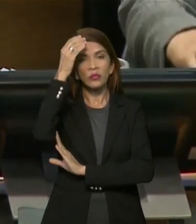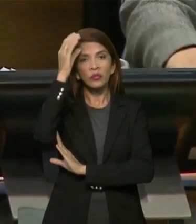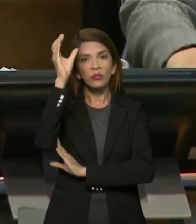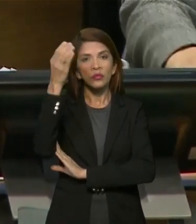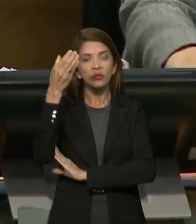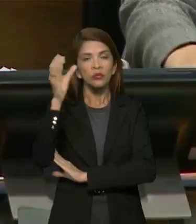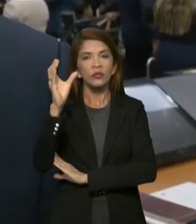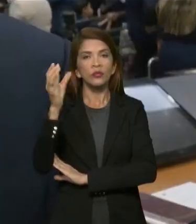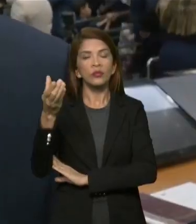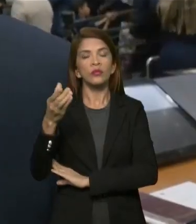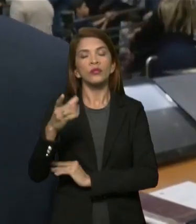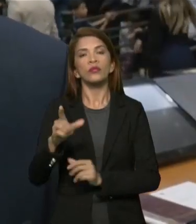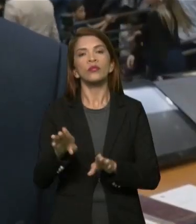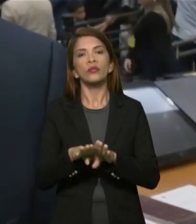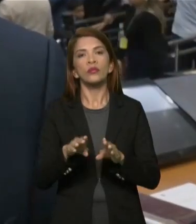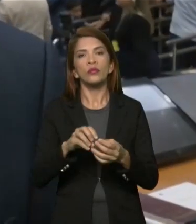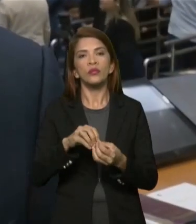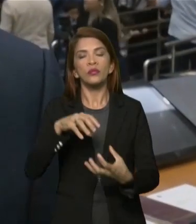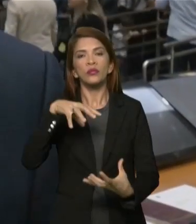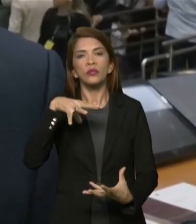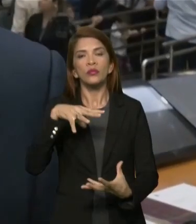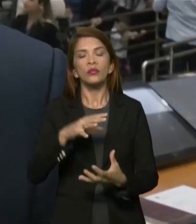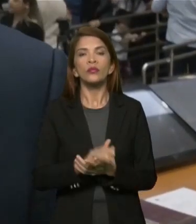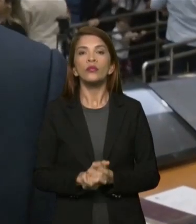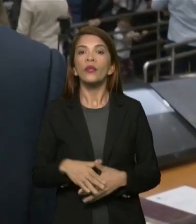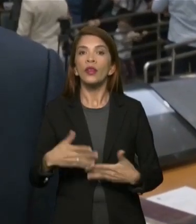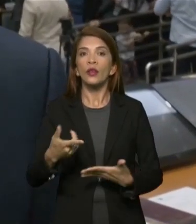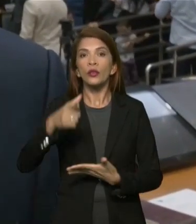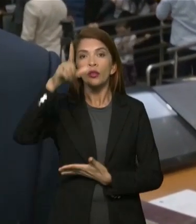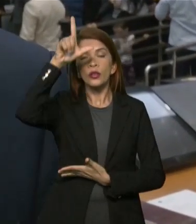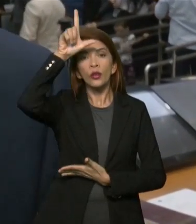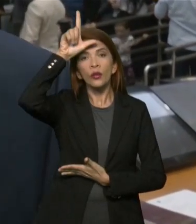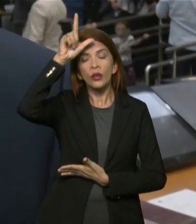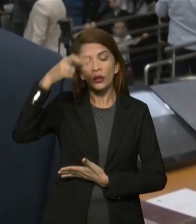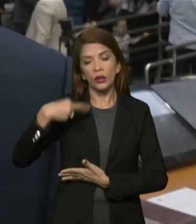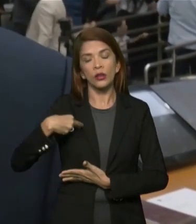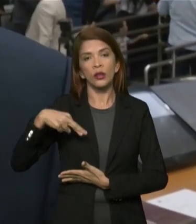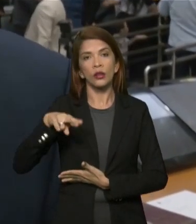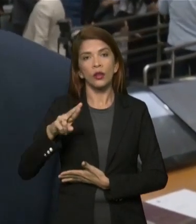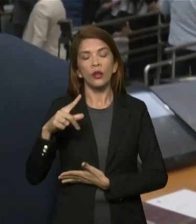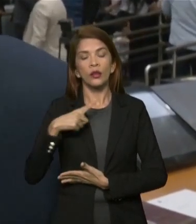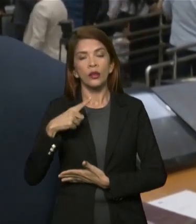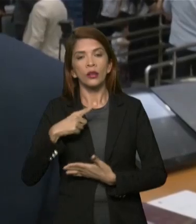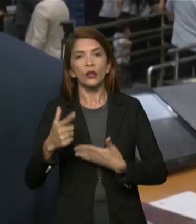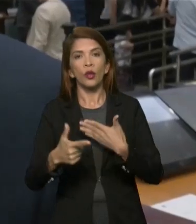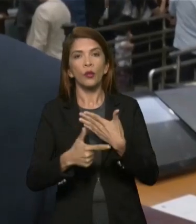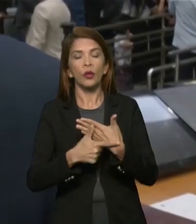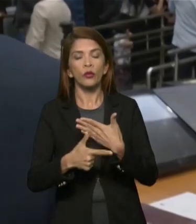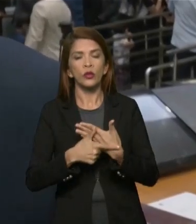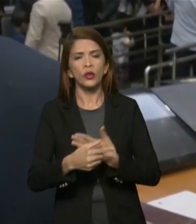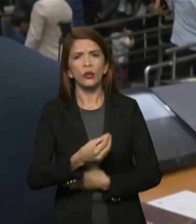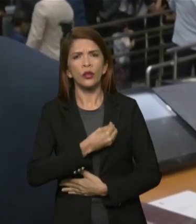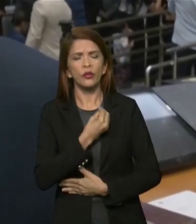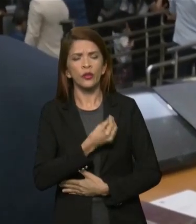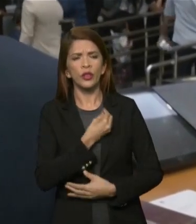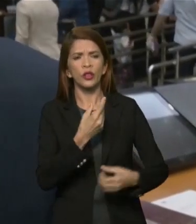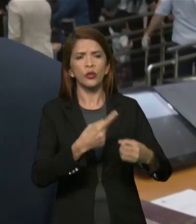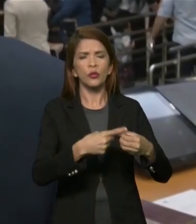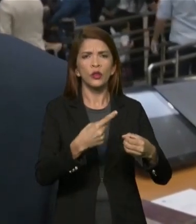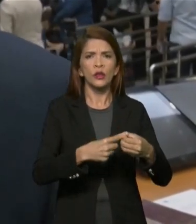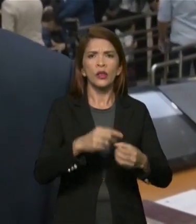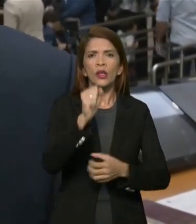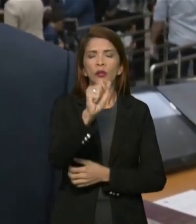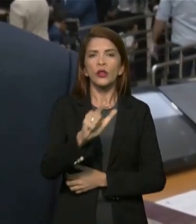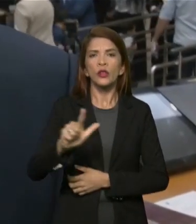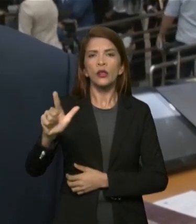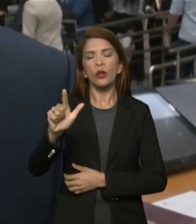cultural e espiritual. São líderes religiosos que têm um papel importante na vida de municípios, na vida de São Luís, na vida do